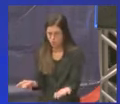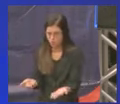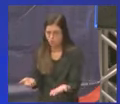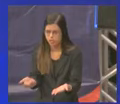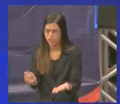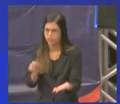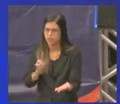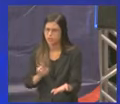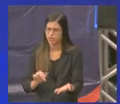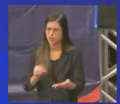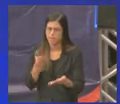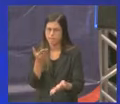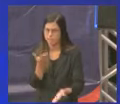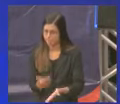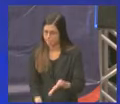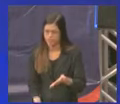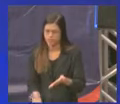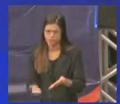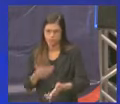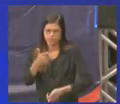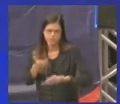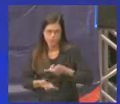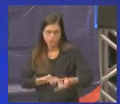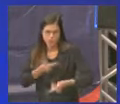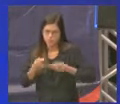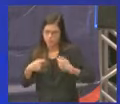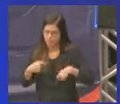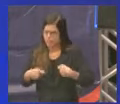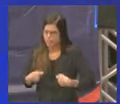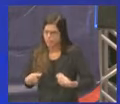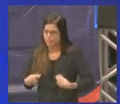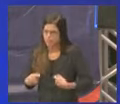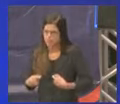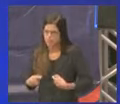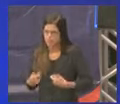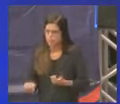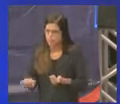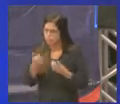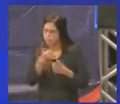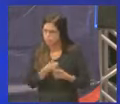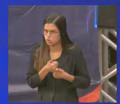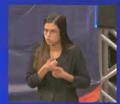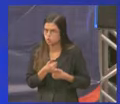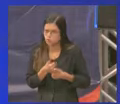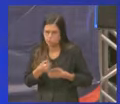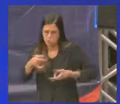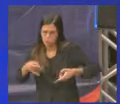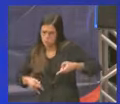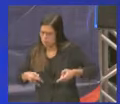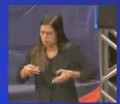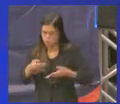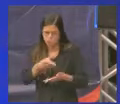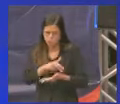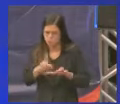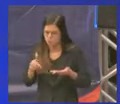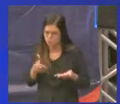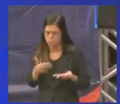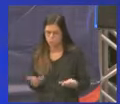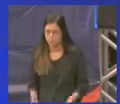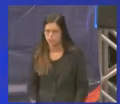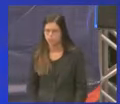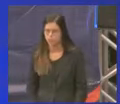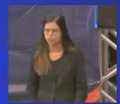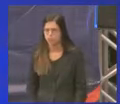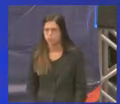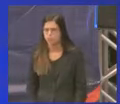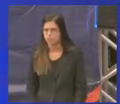vai perder essa mão de obra e vai ter que, de alguma forma, suprir ela por automação, entre outras questões. Né?